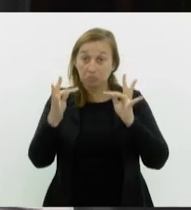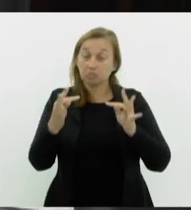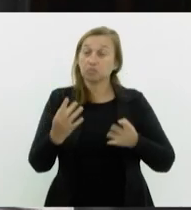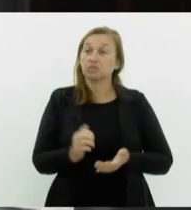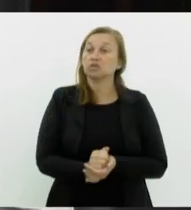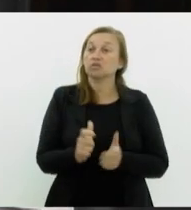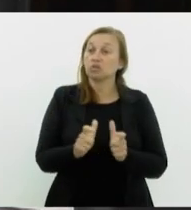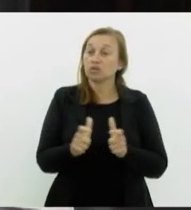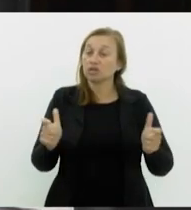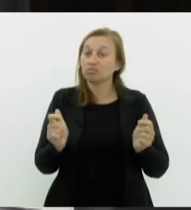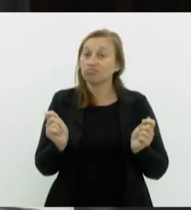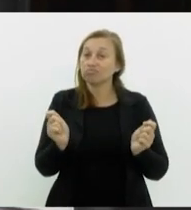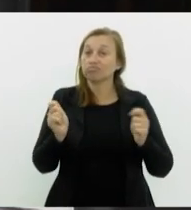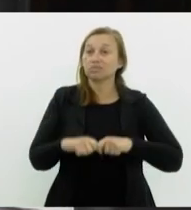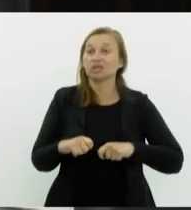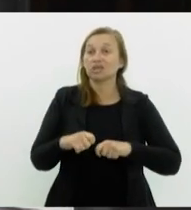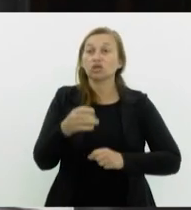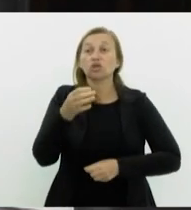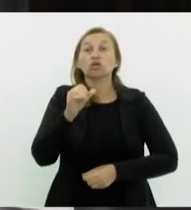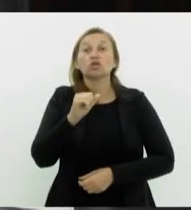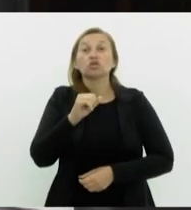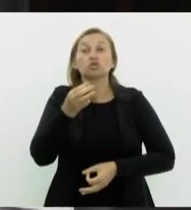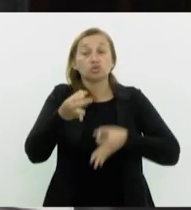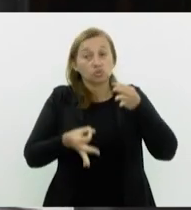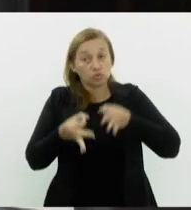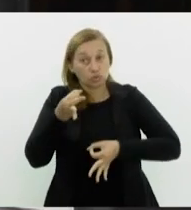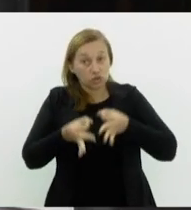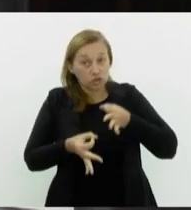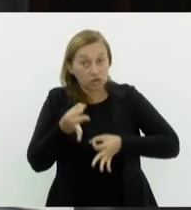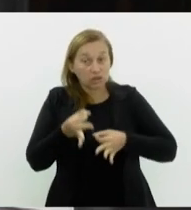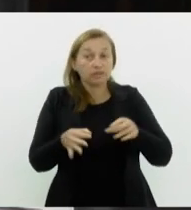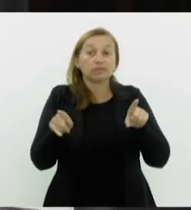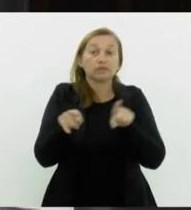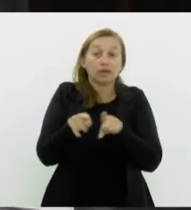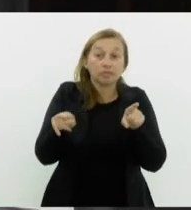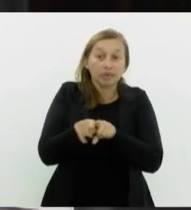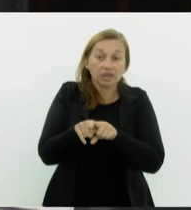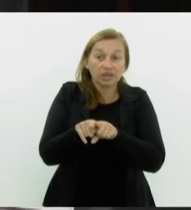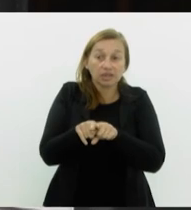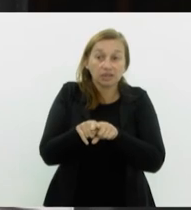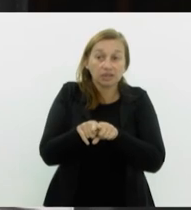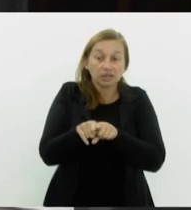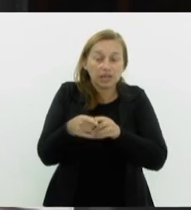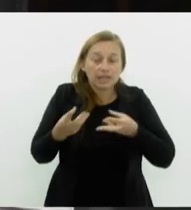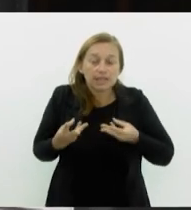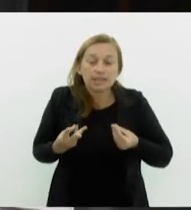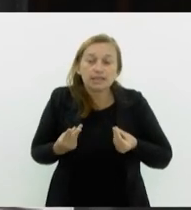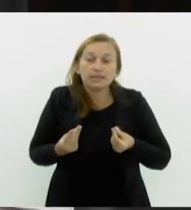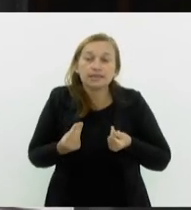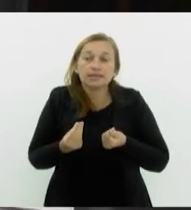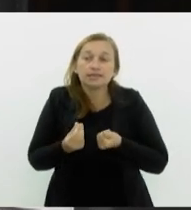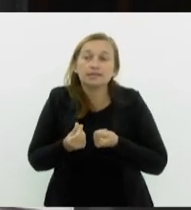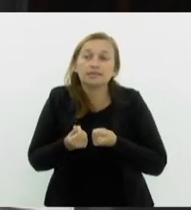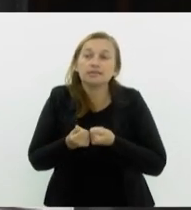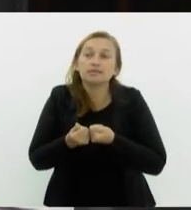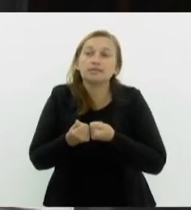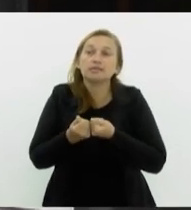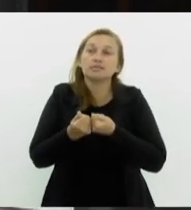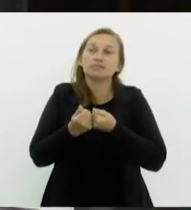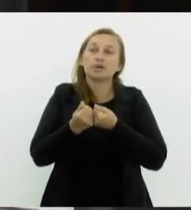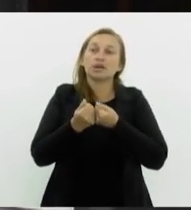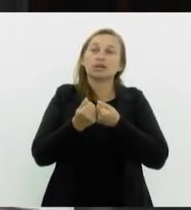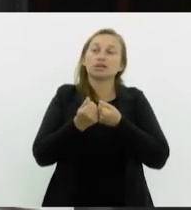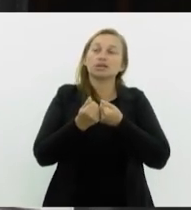grande capacidade jurídica e também de sua grande sensibilidade em